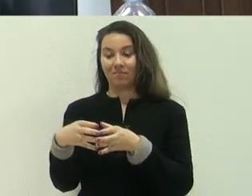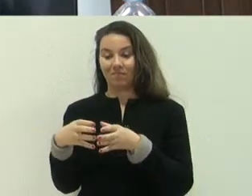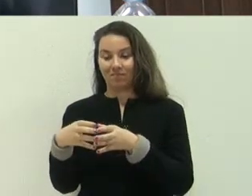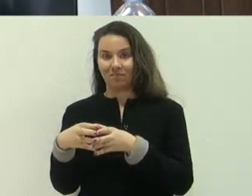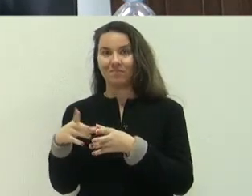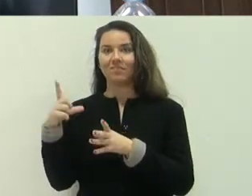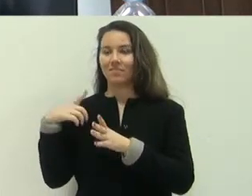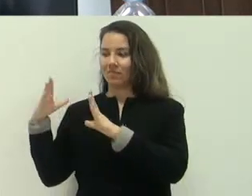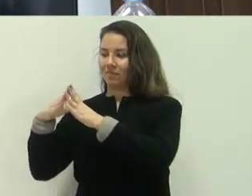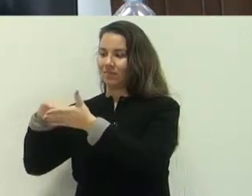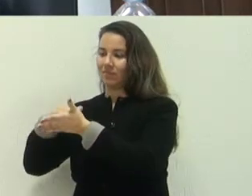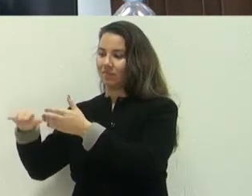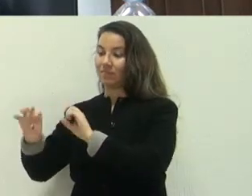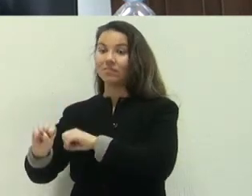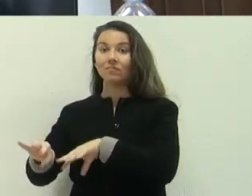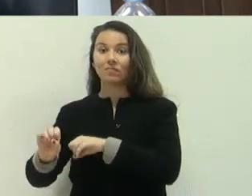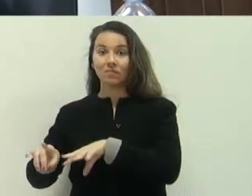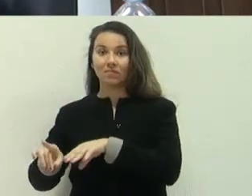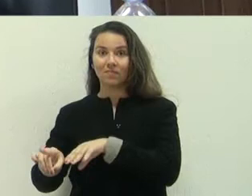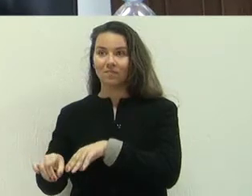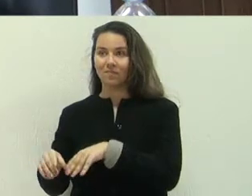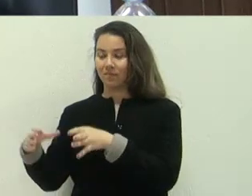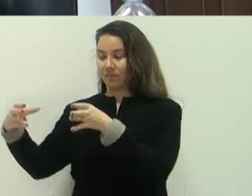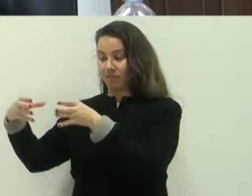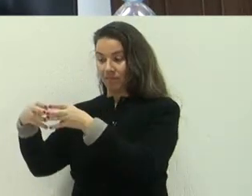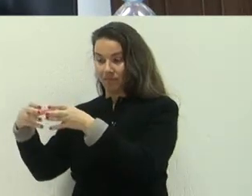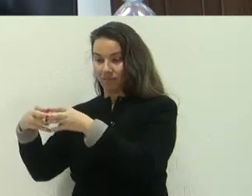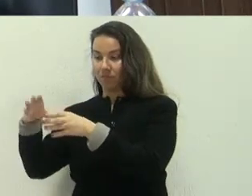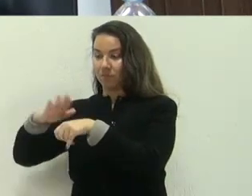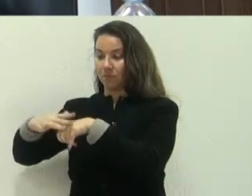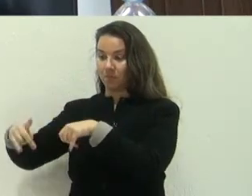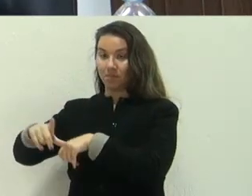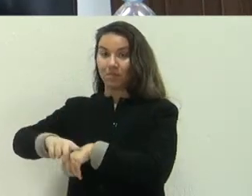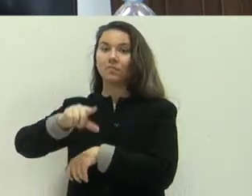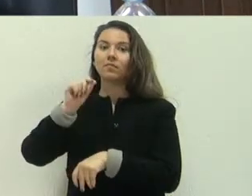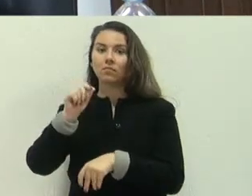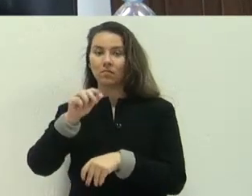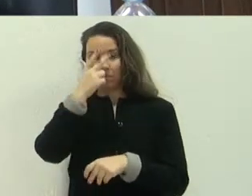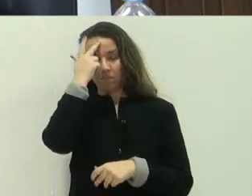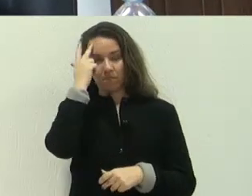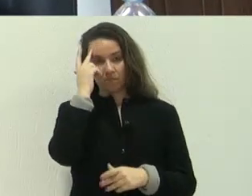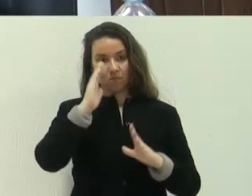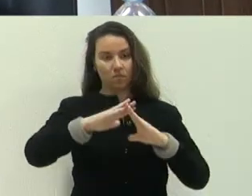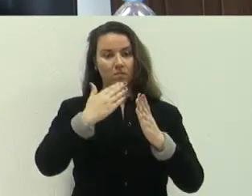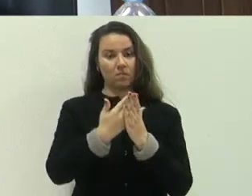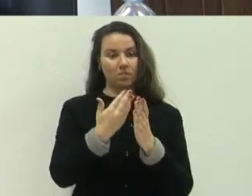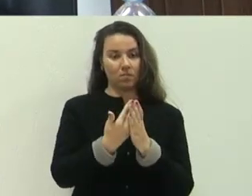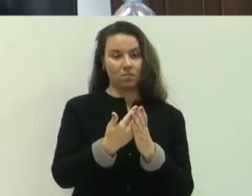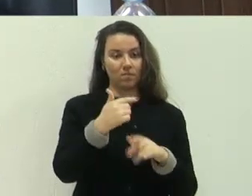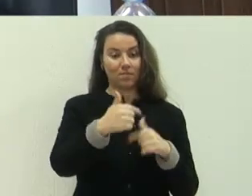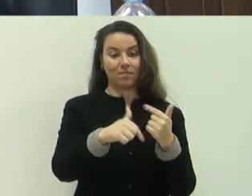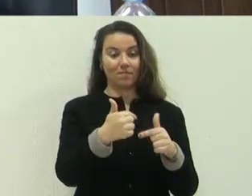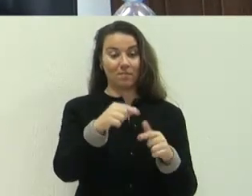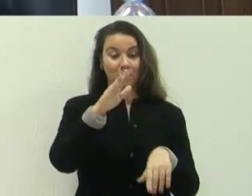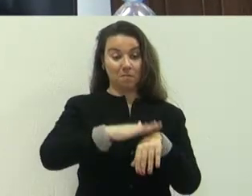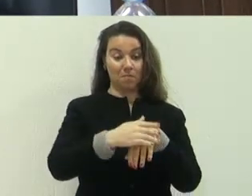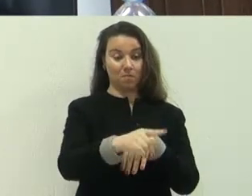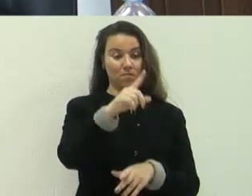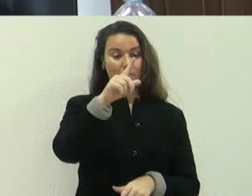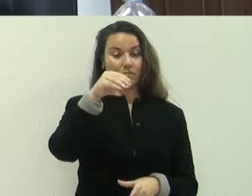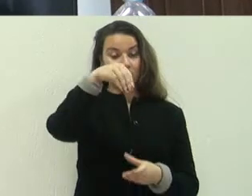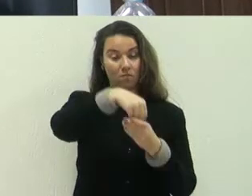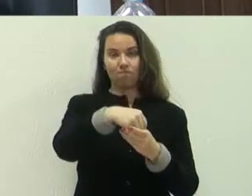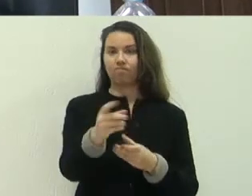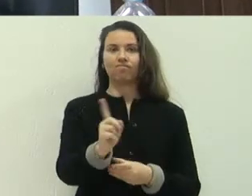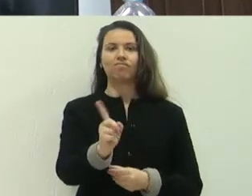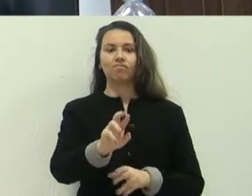Secretaria de Educação. Os profissionais que trabalham na unidade escolar não vão ter o direito de votar, de decidir os rumos